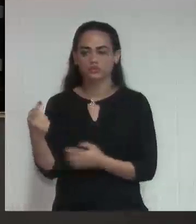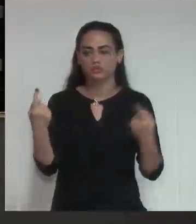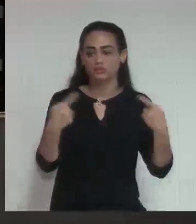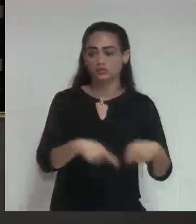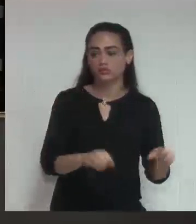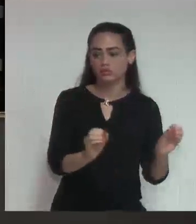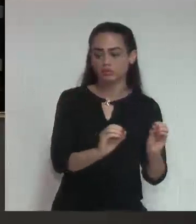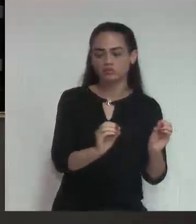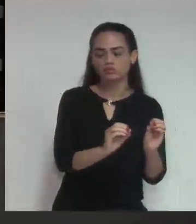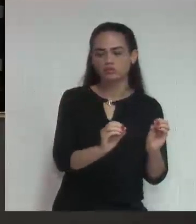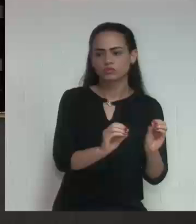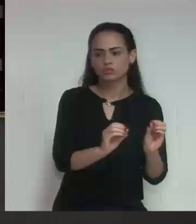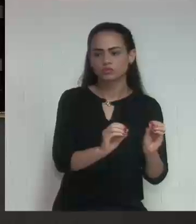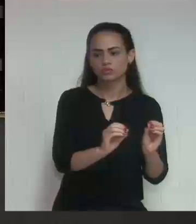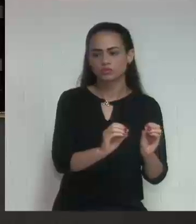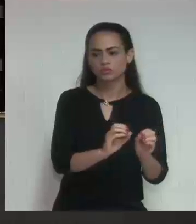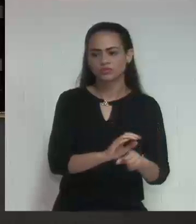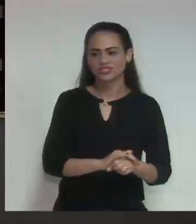favoráveis e nenhum em contrário.